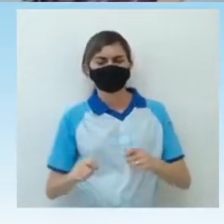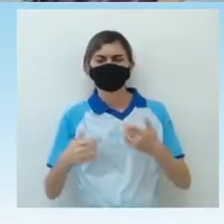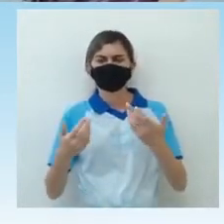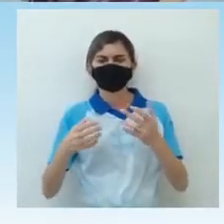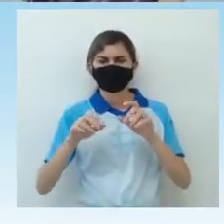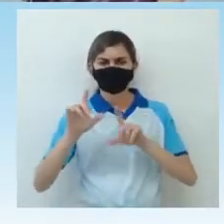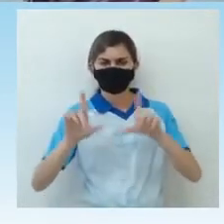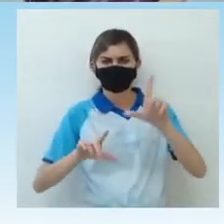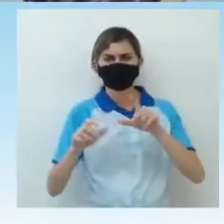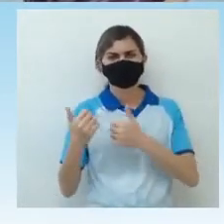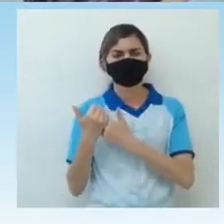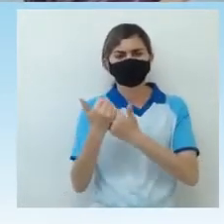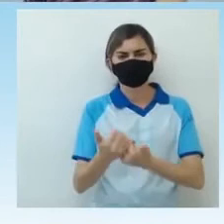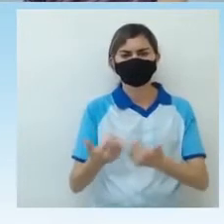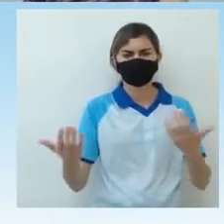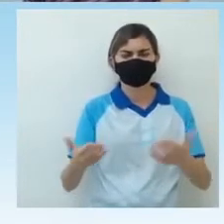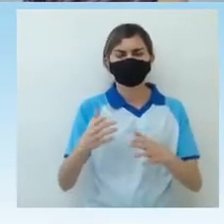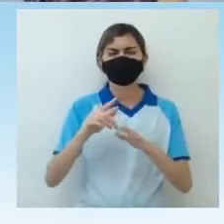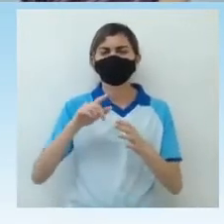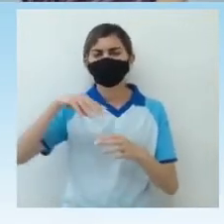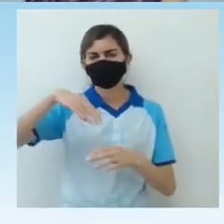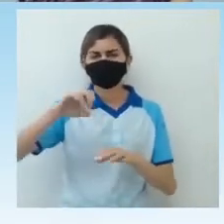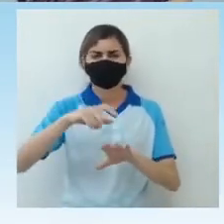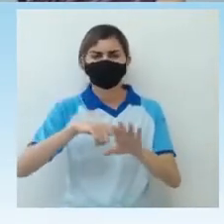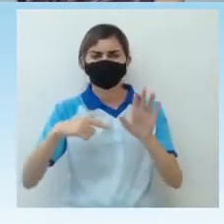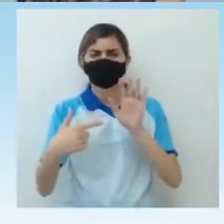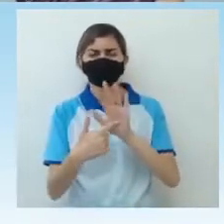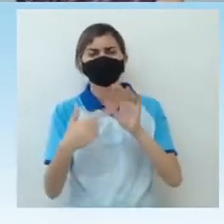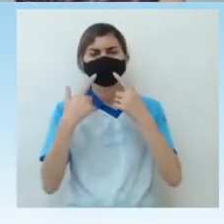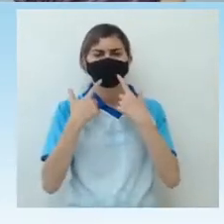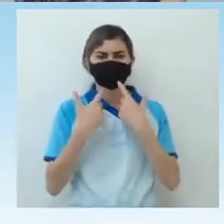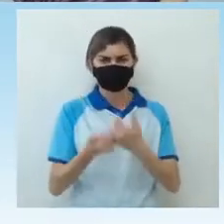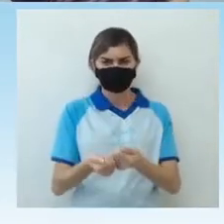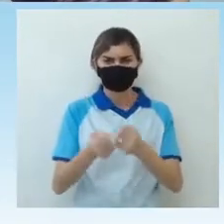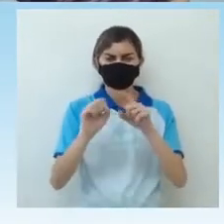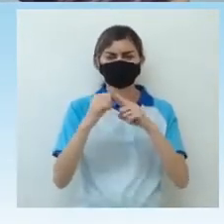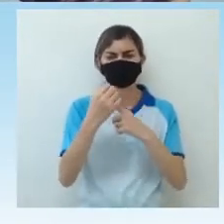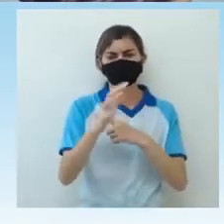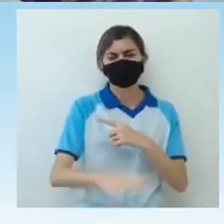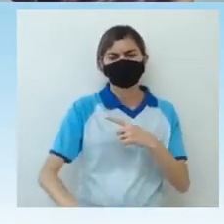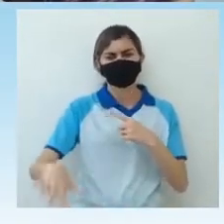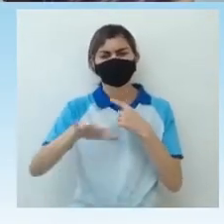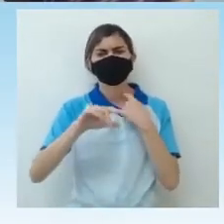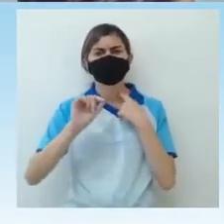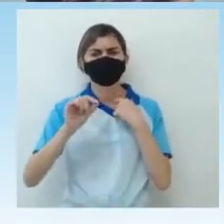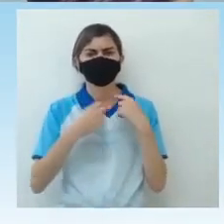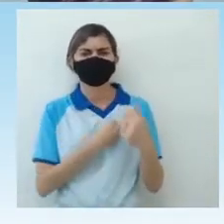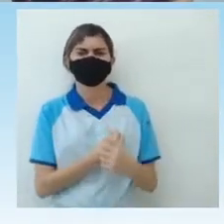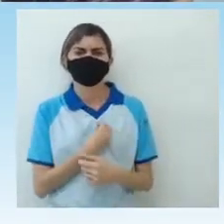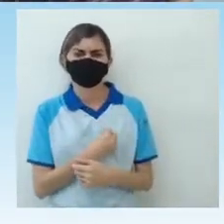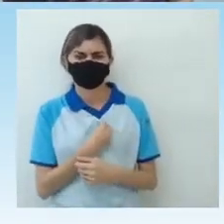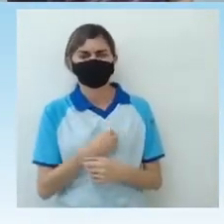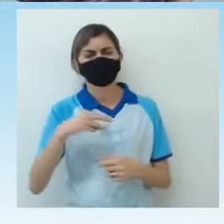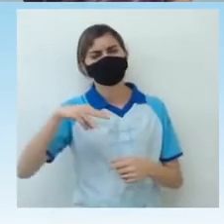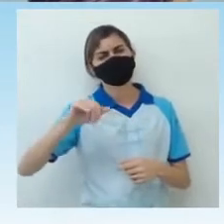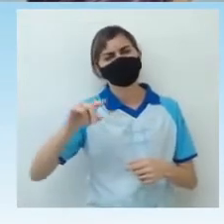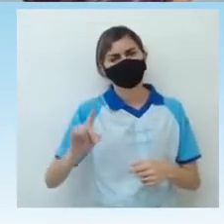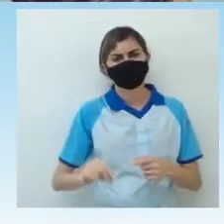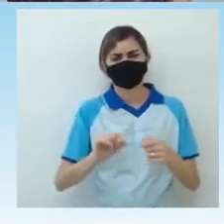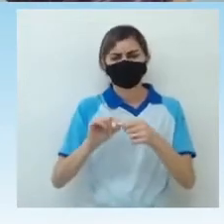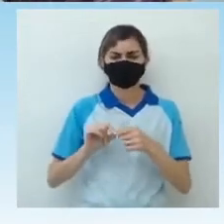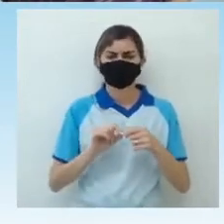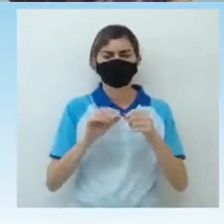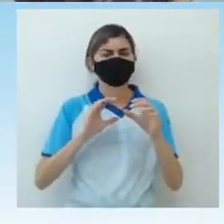mídia representa hoje uma metalinguagem dessa sociedade midiática, essa sociedade que vive da mídia e da produção